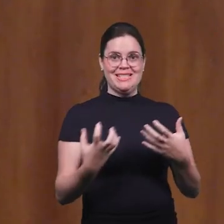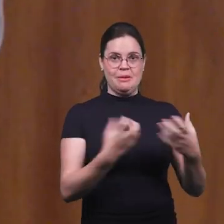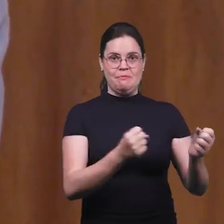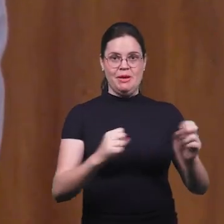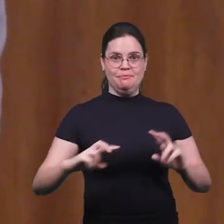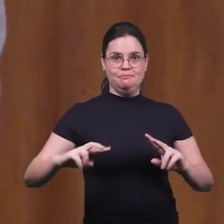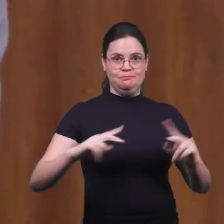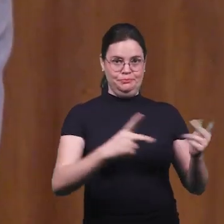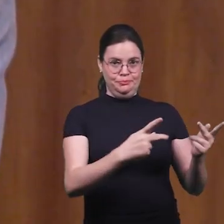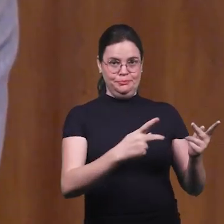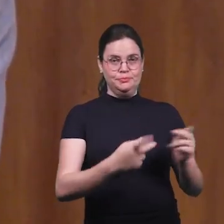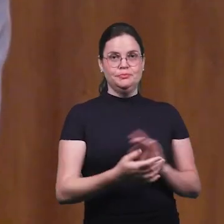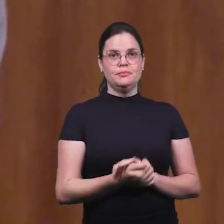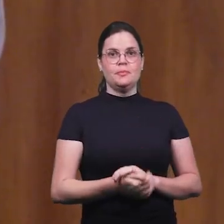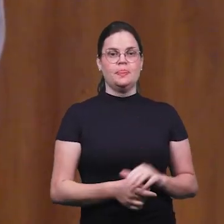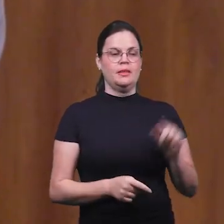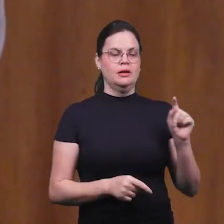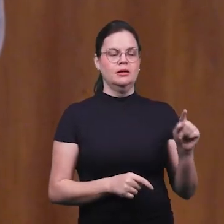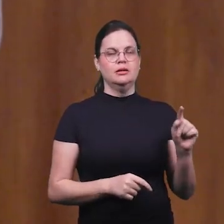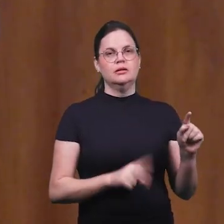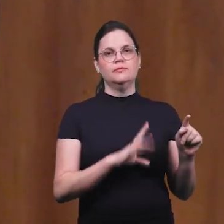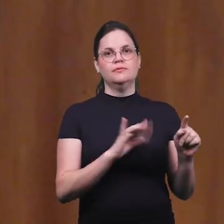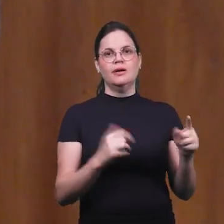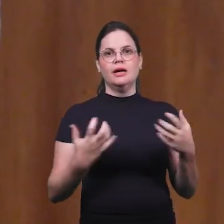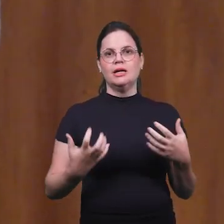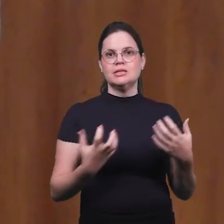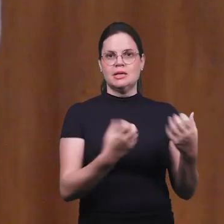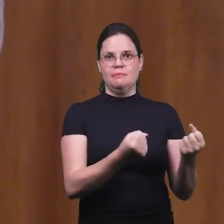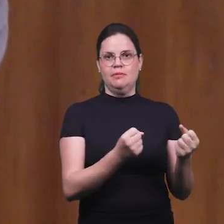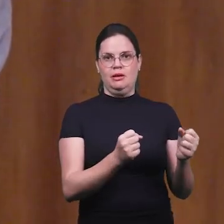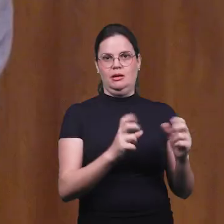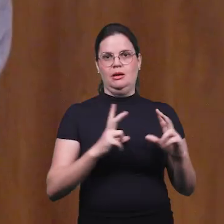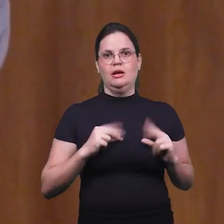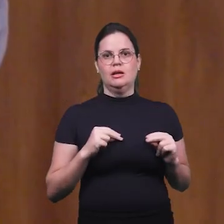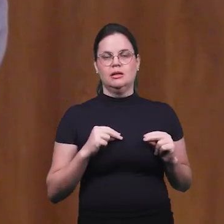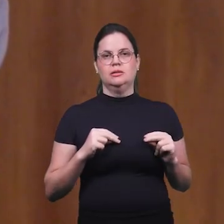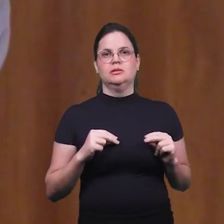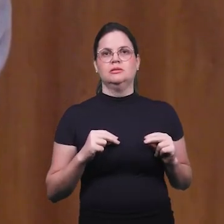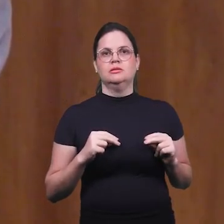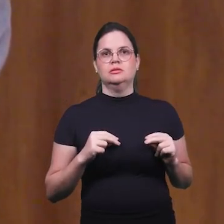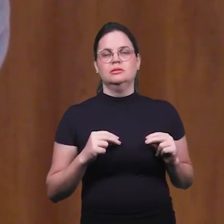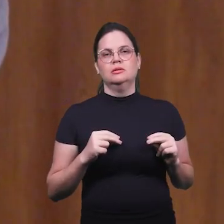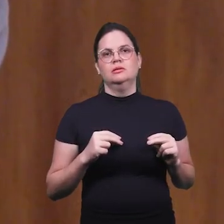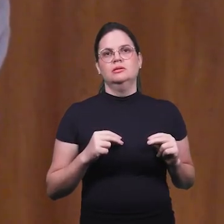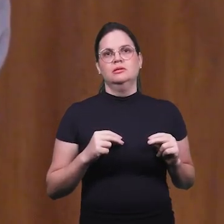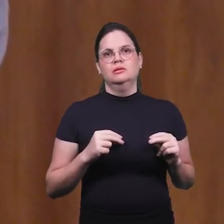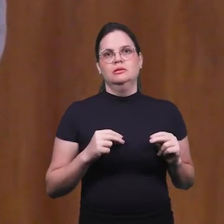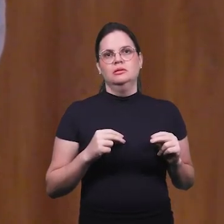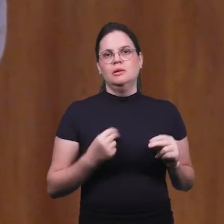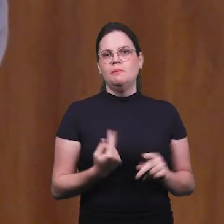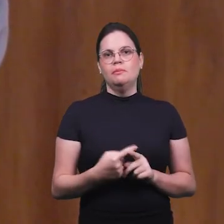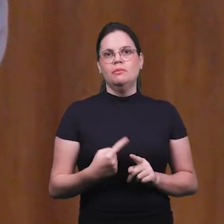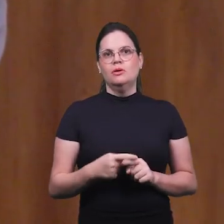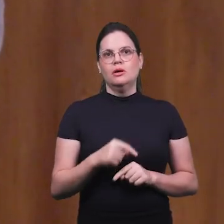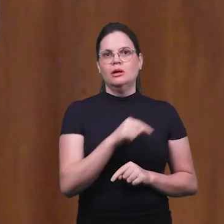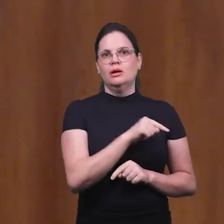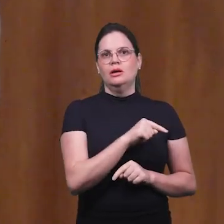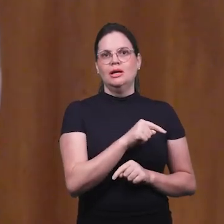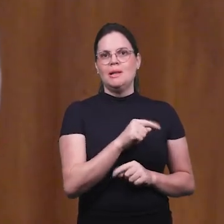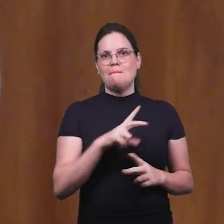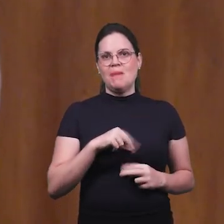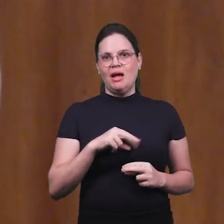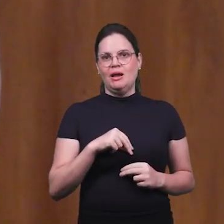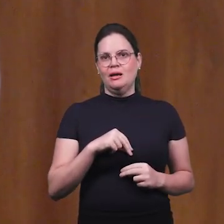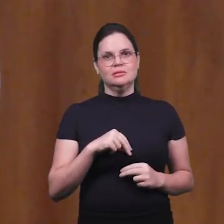ele recebe o bem, ele recebe a sua herança, não porque ele, de fato, ali ele tem algum